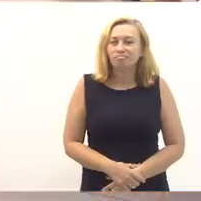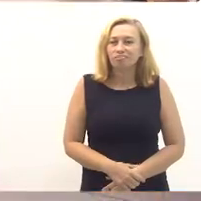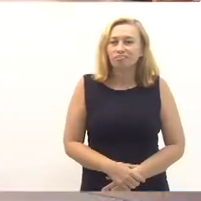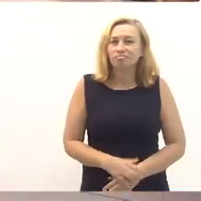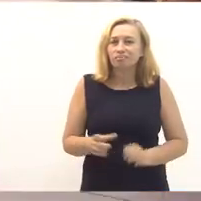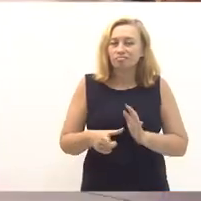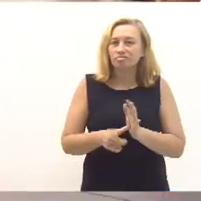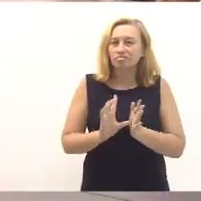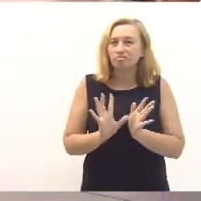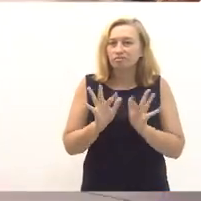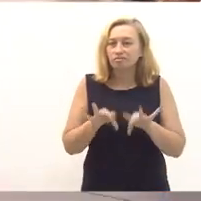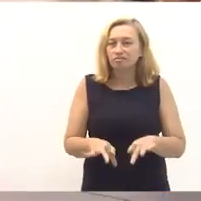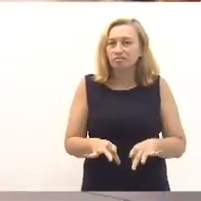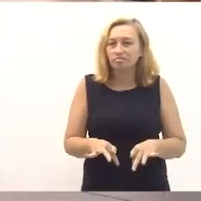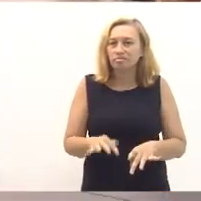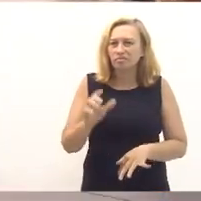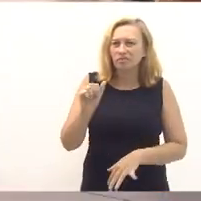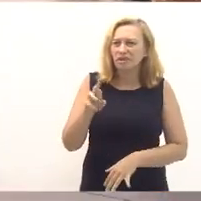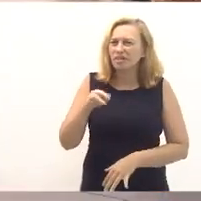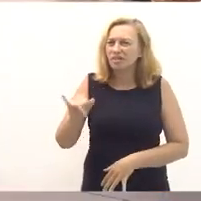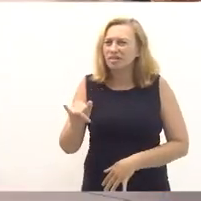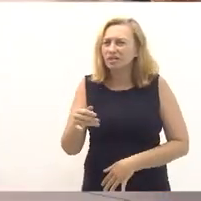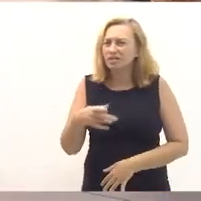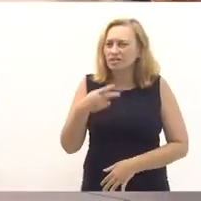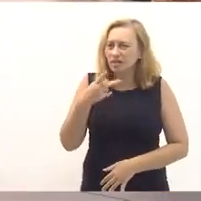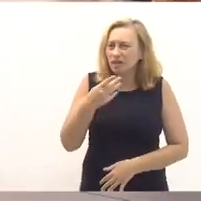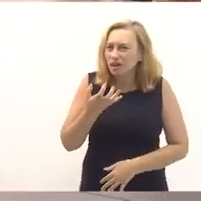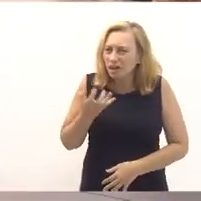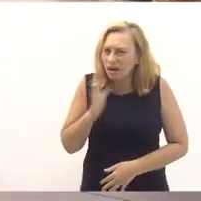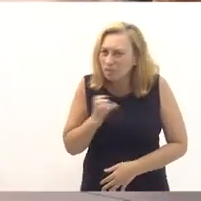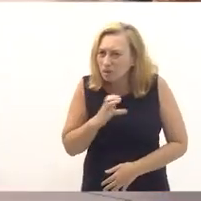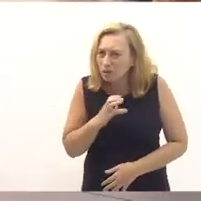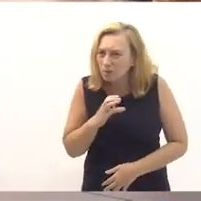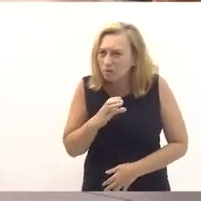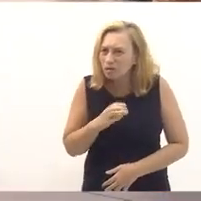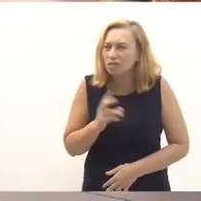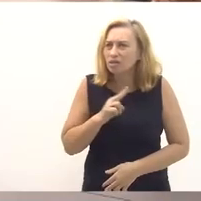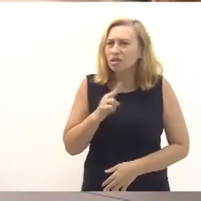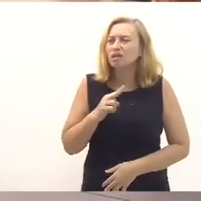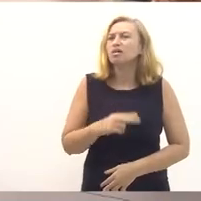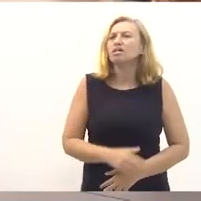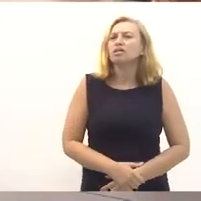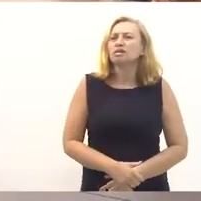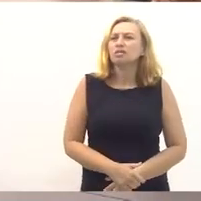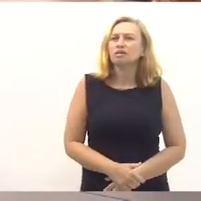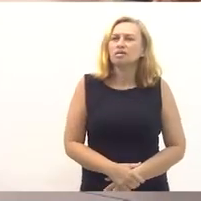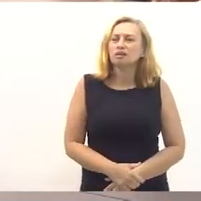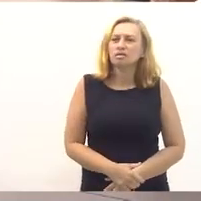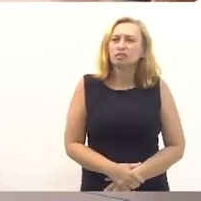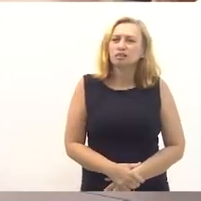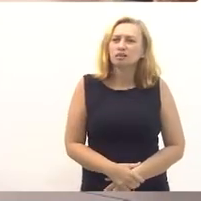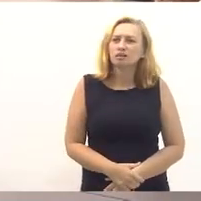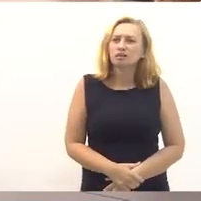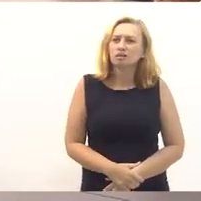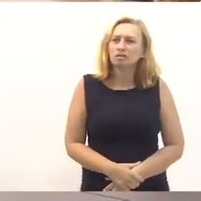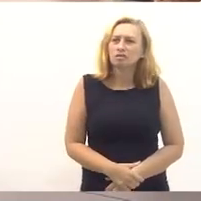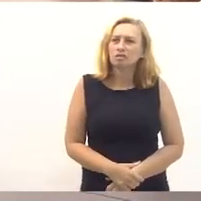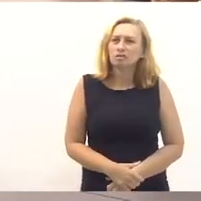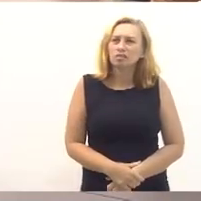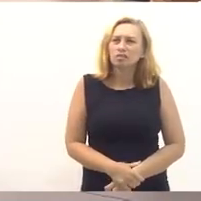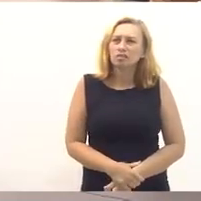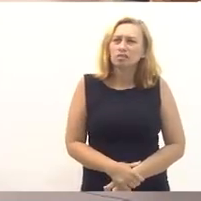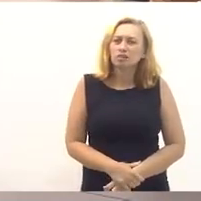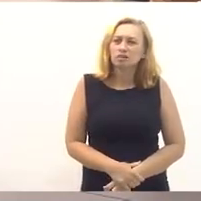antes de acabar o Ari queria dar um recado rapidinho é rapidinho vai lá no G1